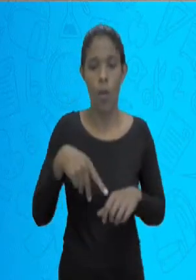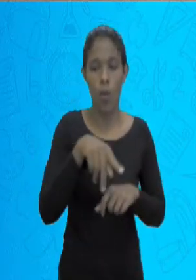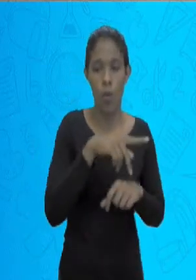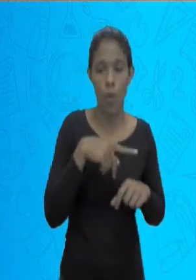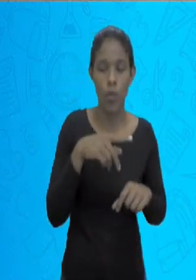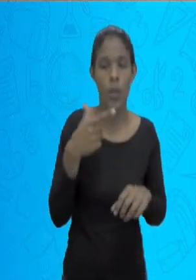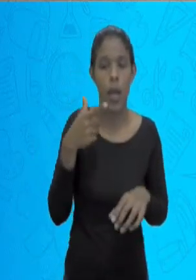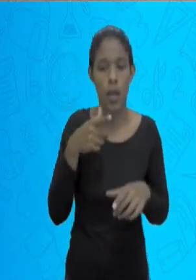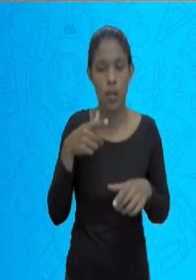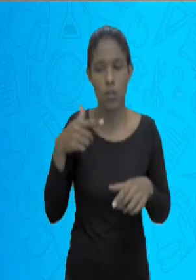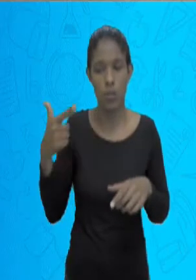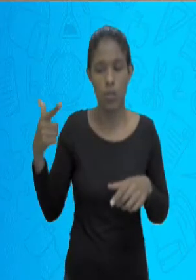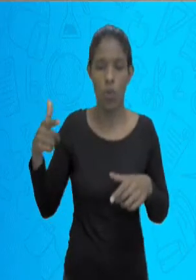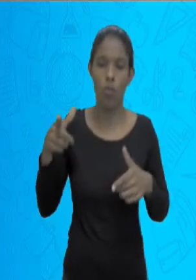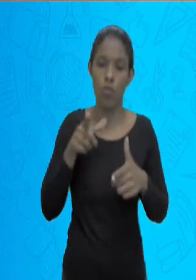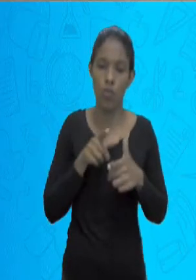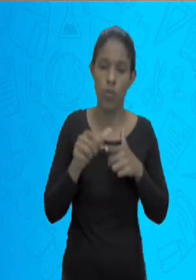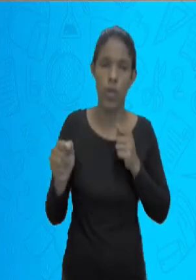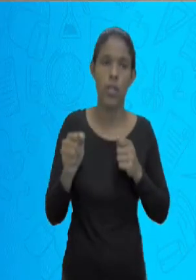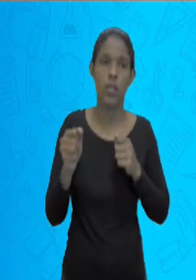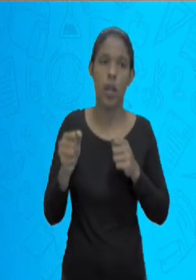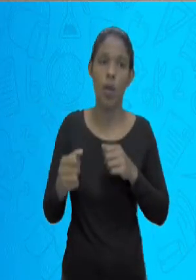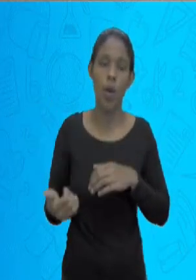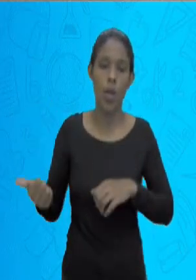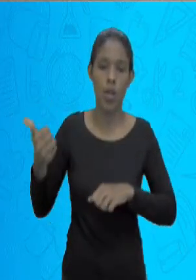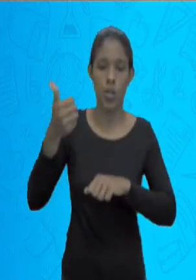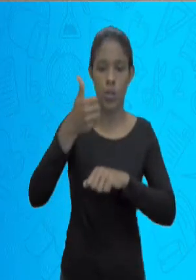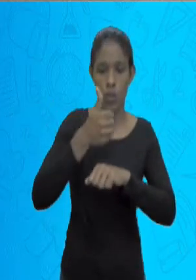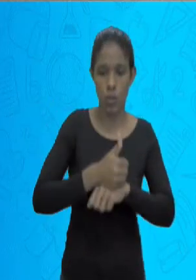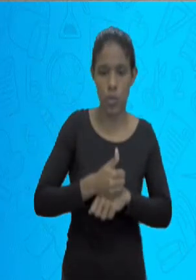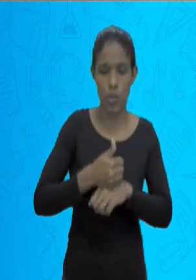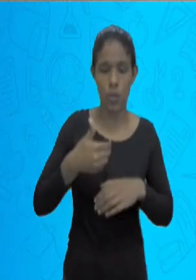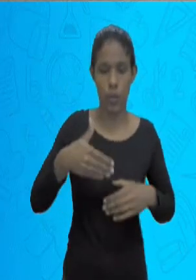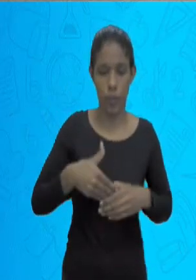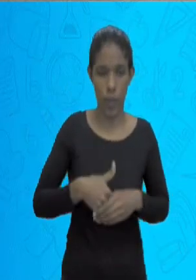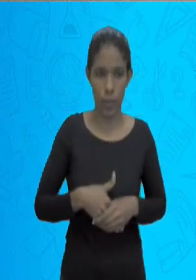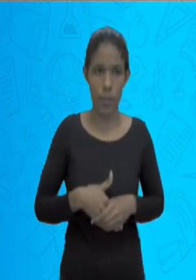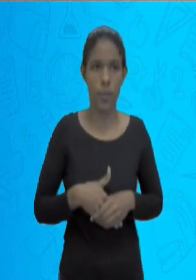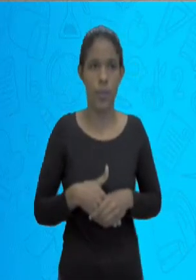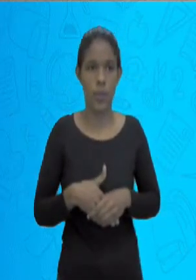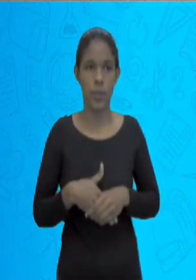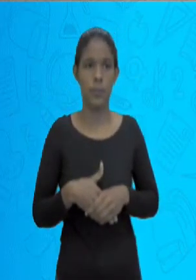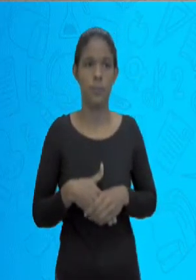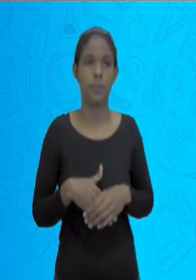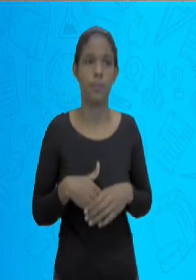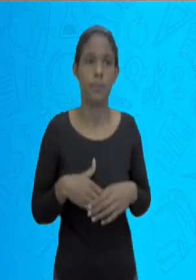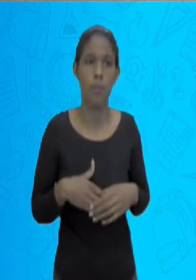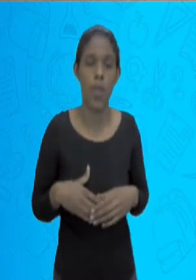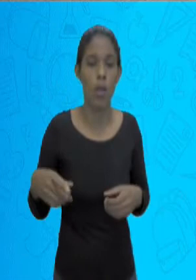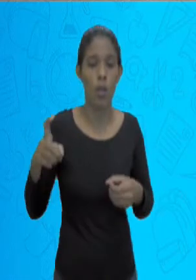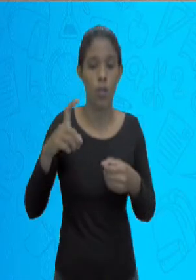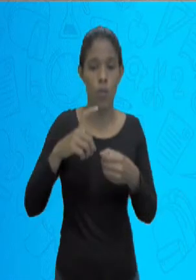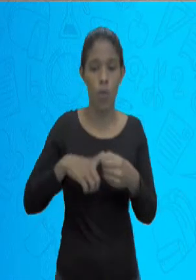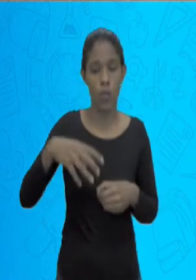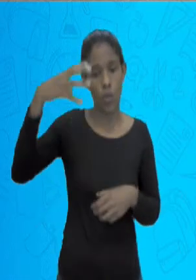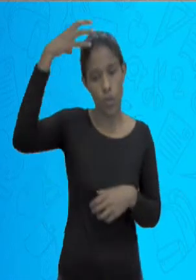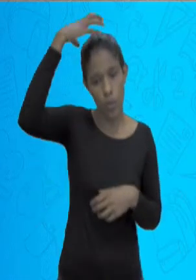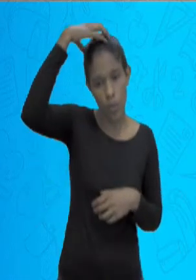a monarquia deposta em 1792 com o rei Luís XVIII.